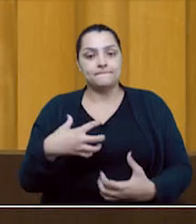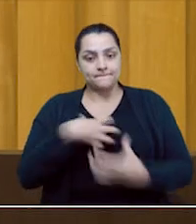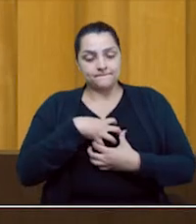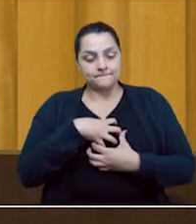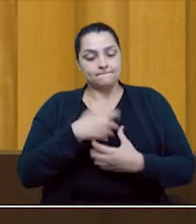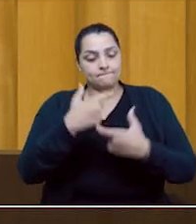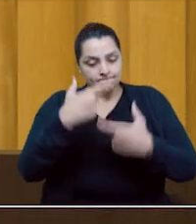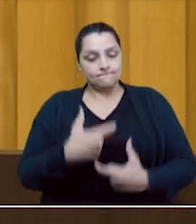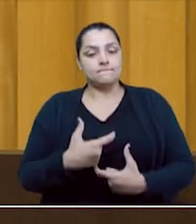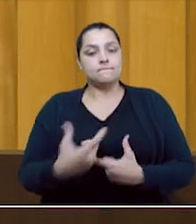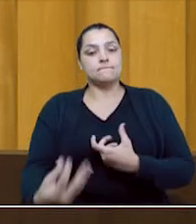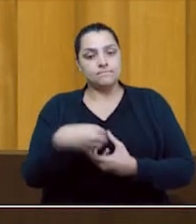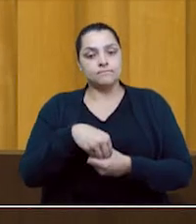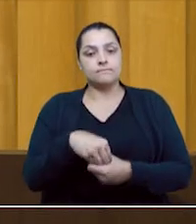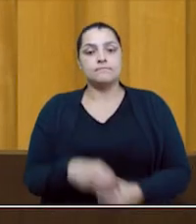pertencimento.